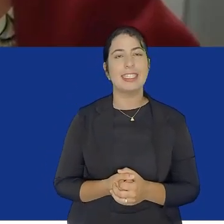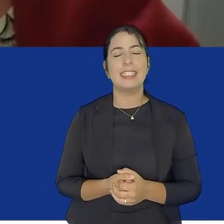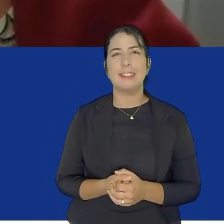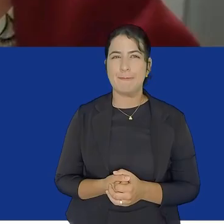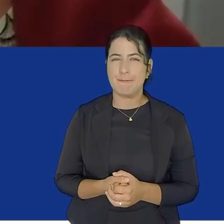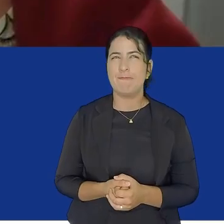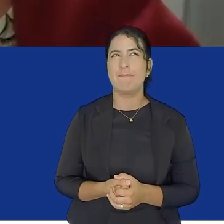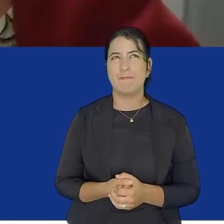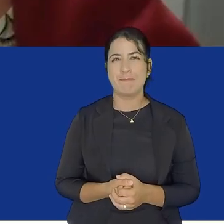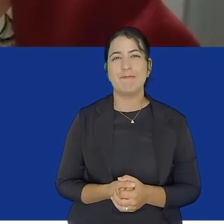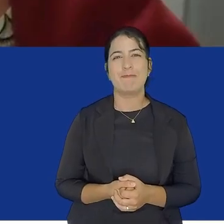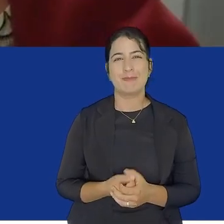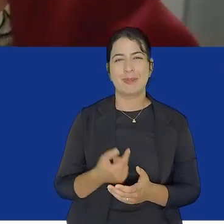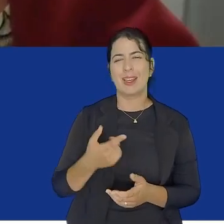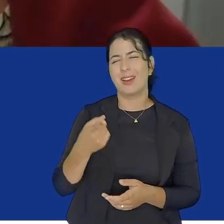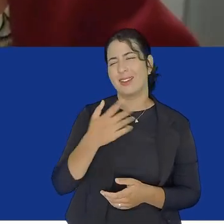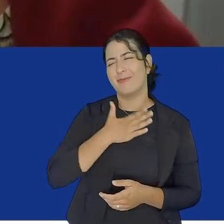Que honra poder ouvir a Carla